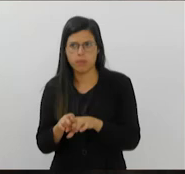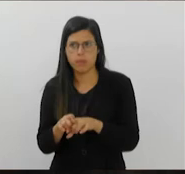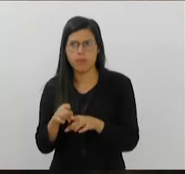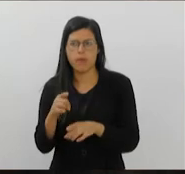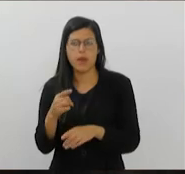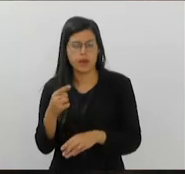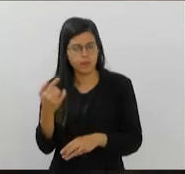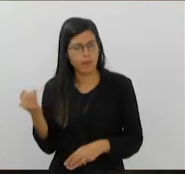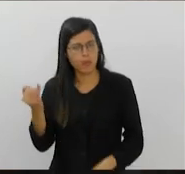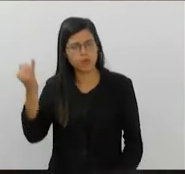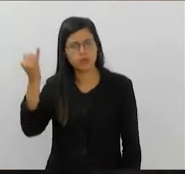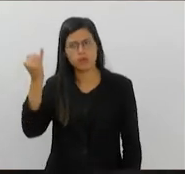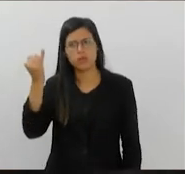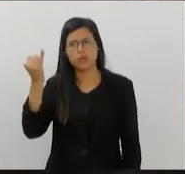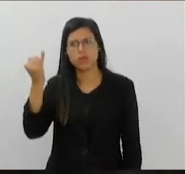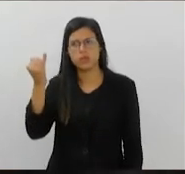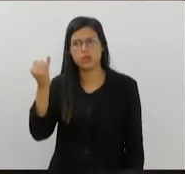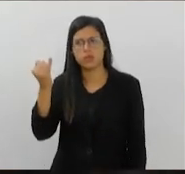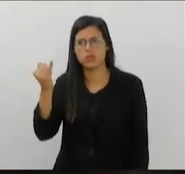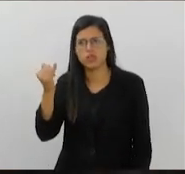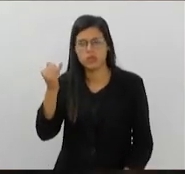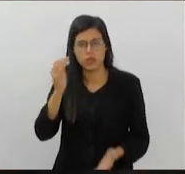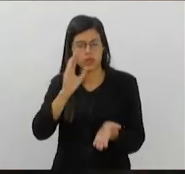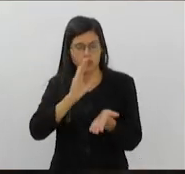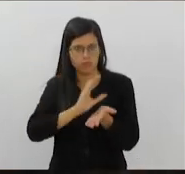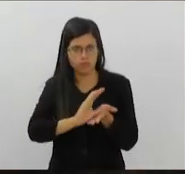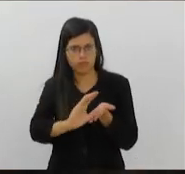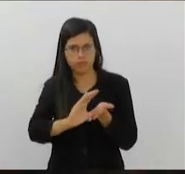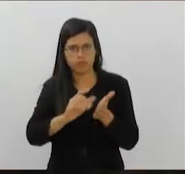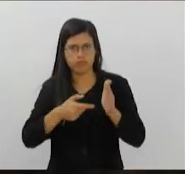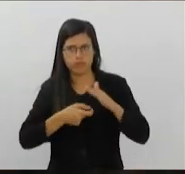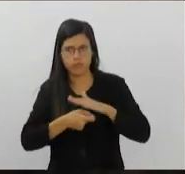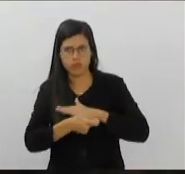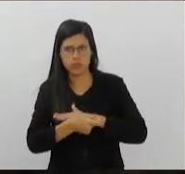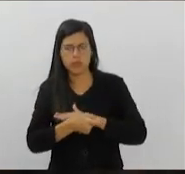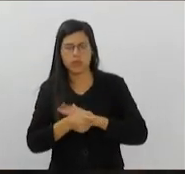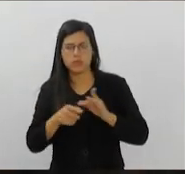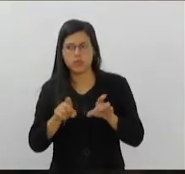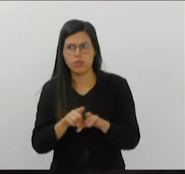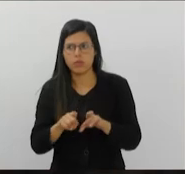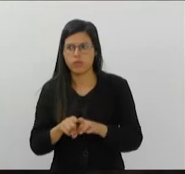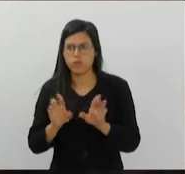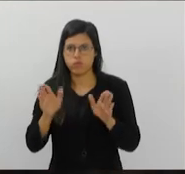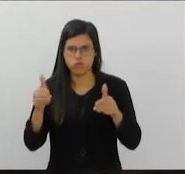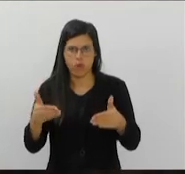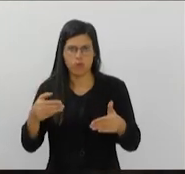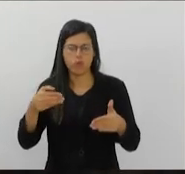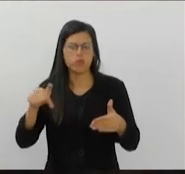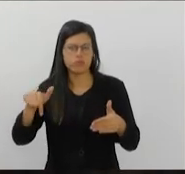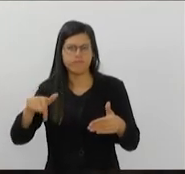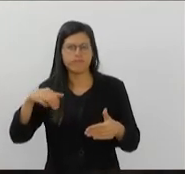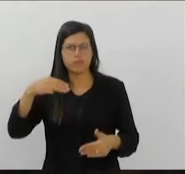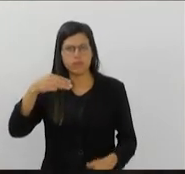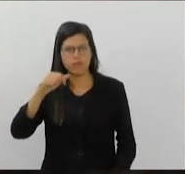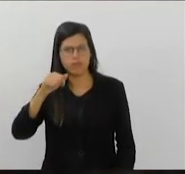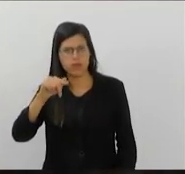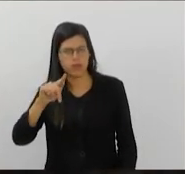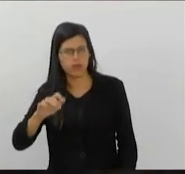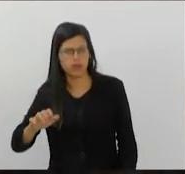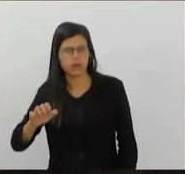esses esforços que eu disse de investimentos que estão previstos vão focar também nos manguezais, vão beneficiar os manguezais. A gente quer ver uma